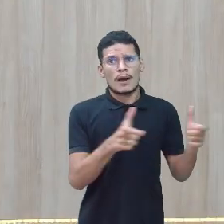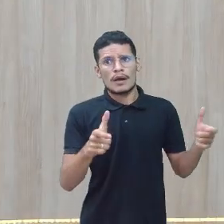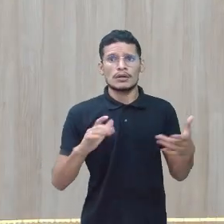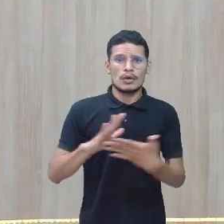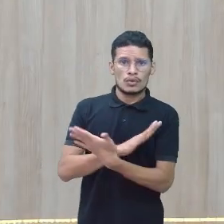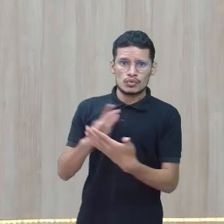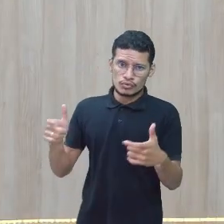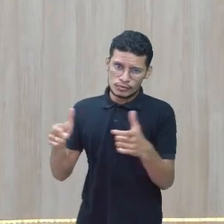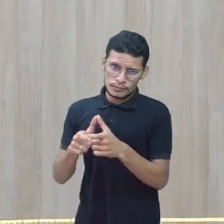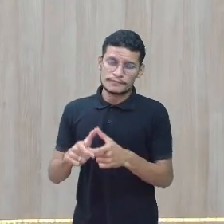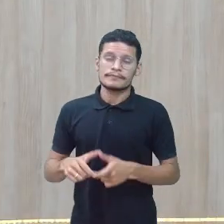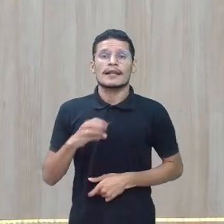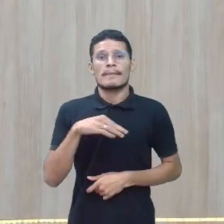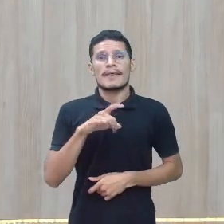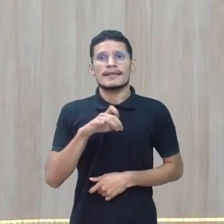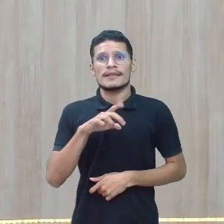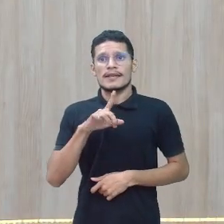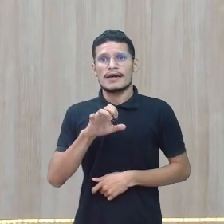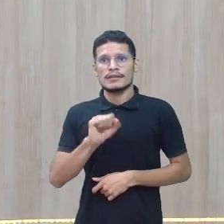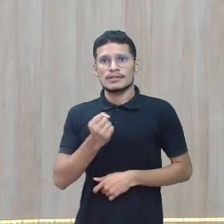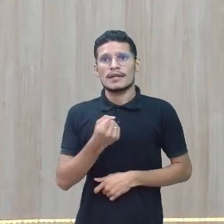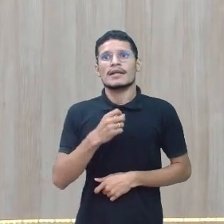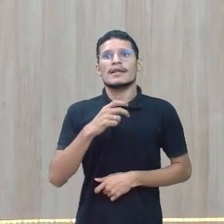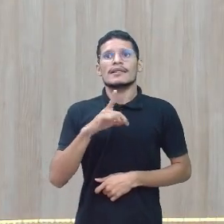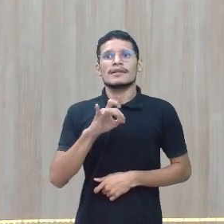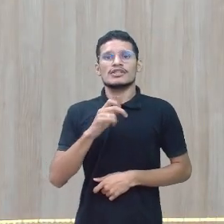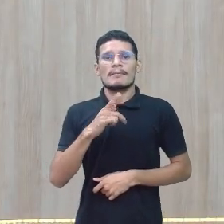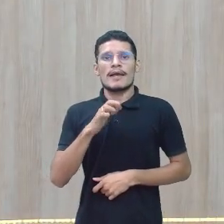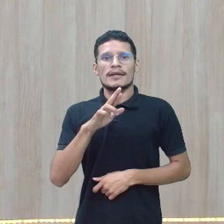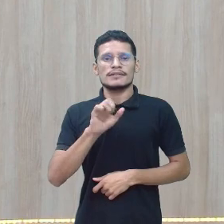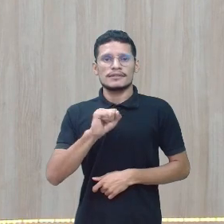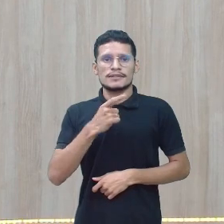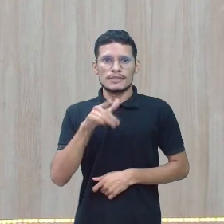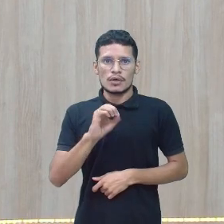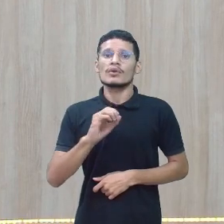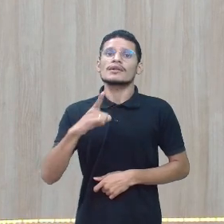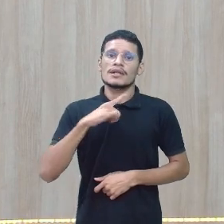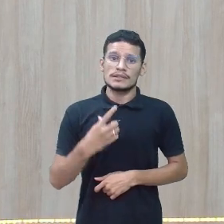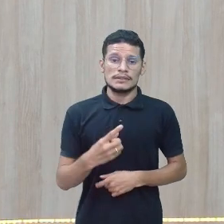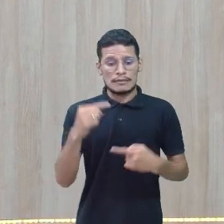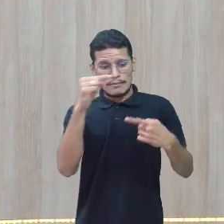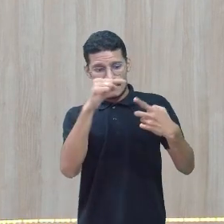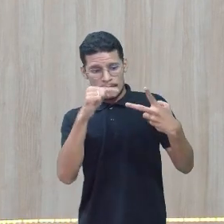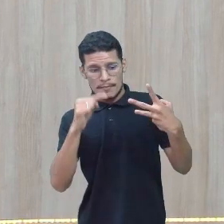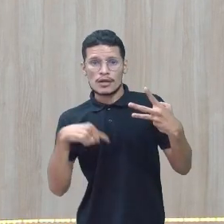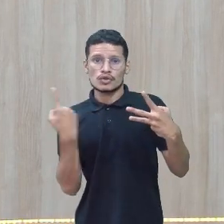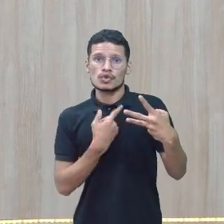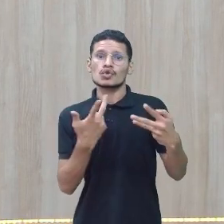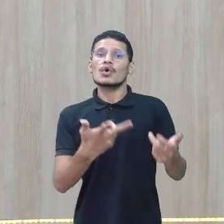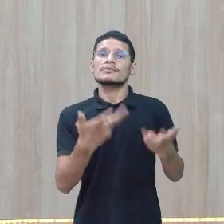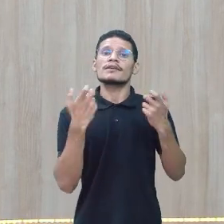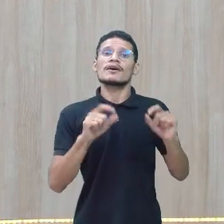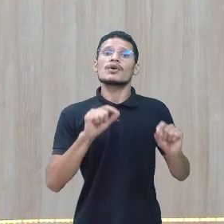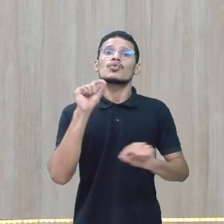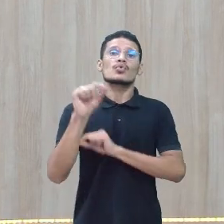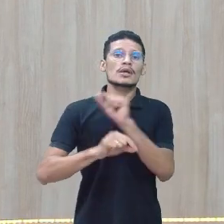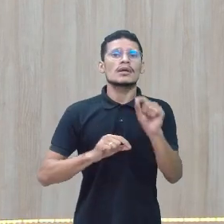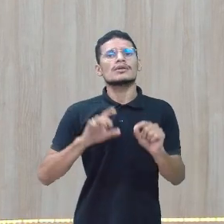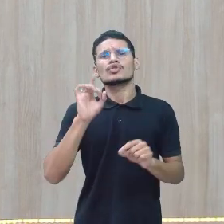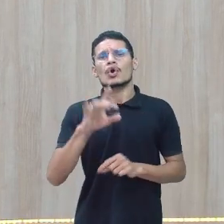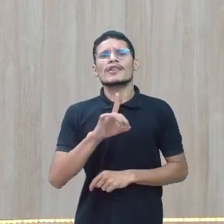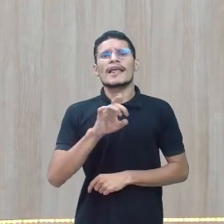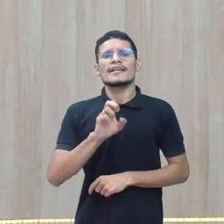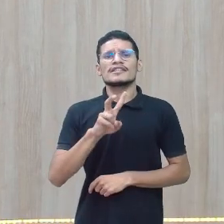Medidas de dispersão. Aqui eu trouxe para vocês 3 definições, onde a gente só vai observar mais a parte do